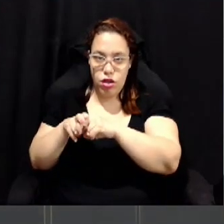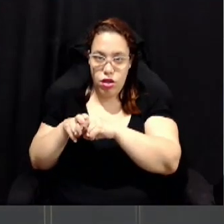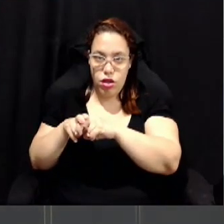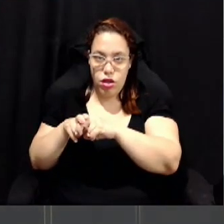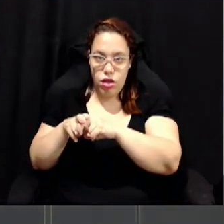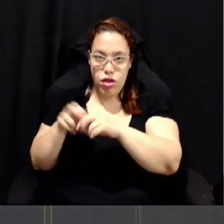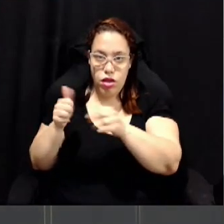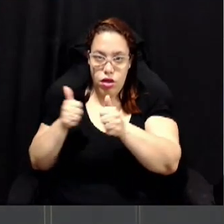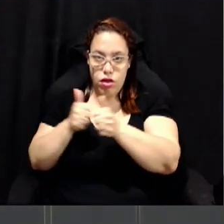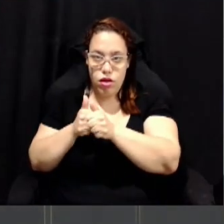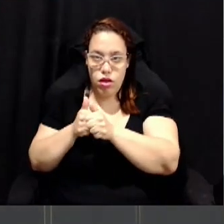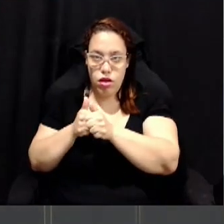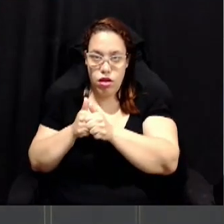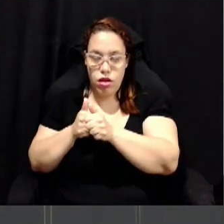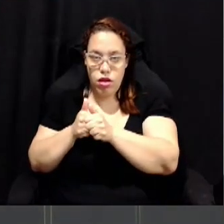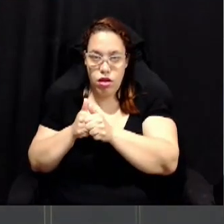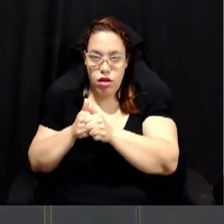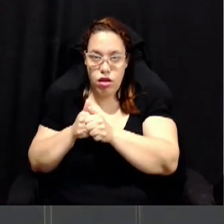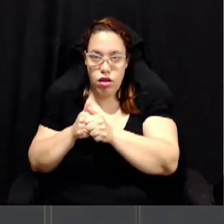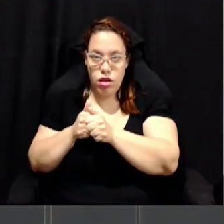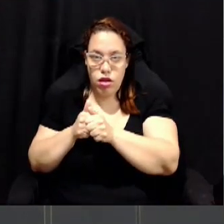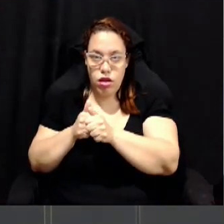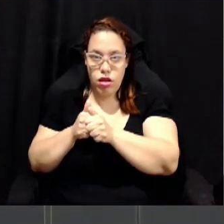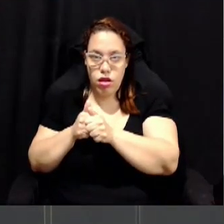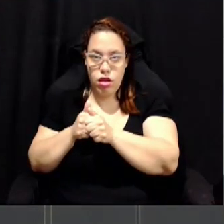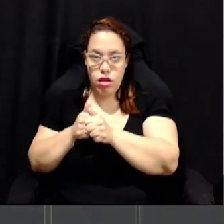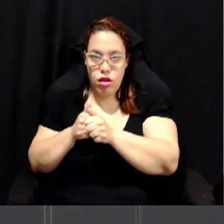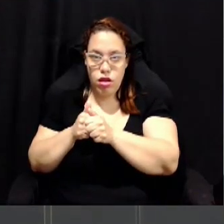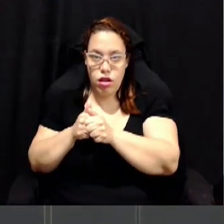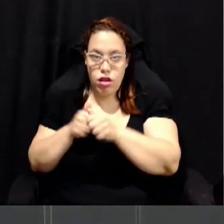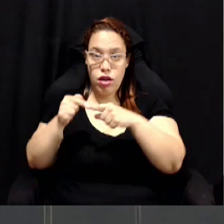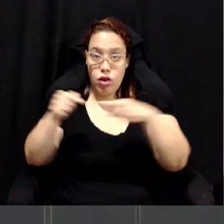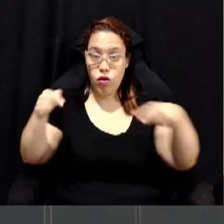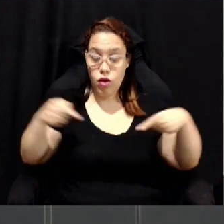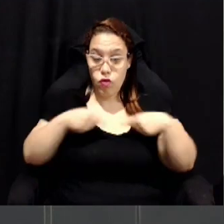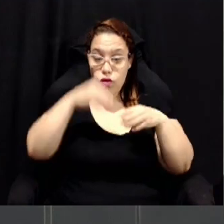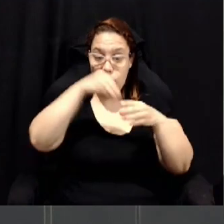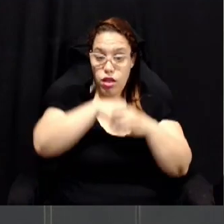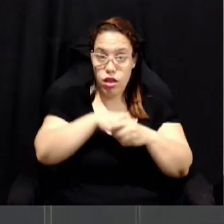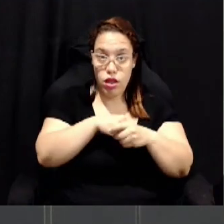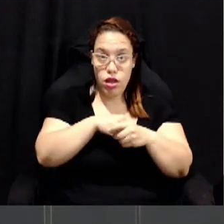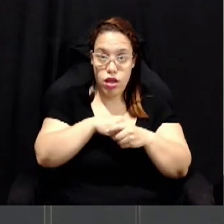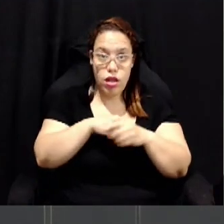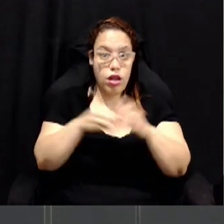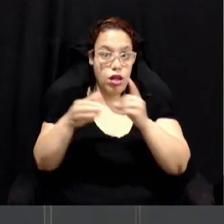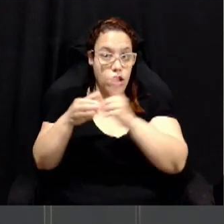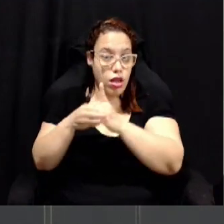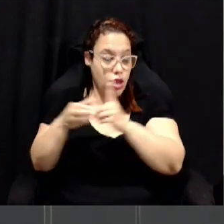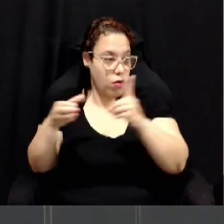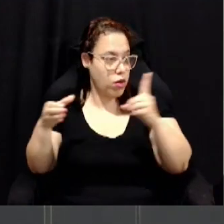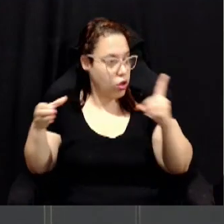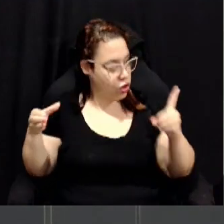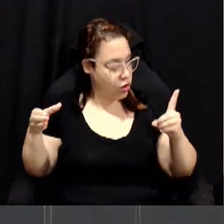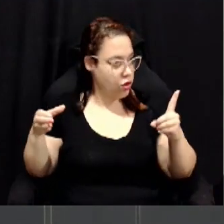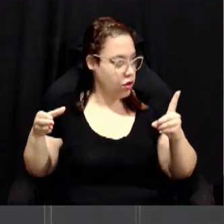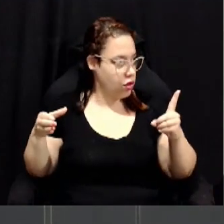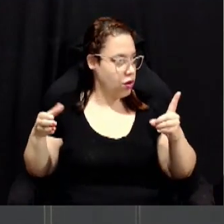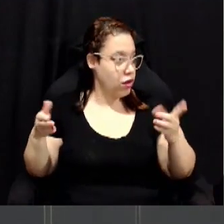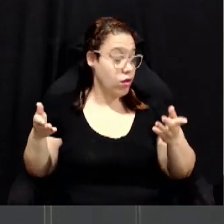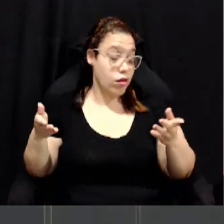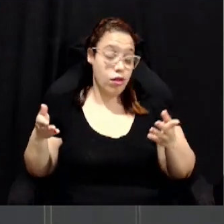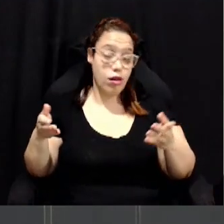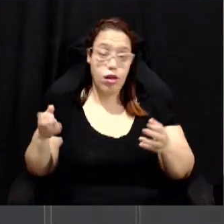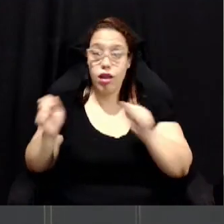e ela ficava me esperando ali, ela não ficava em sala. Literalmente excluída, né? Literalmente. Então é explícito. E você